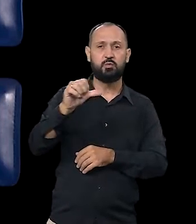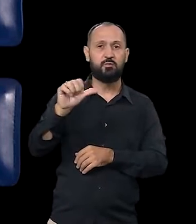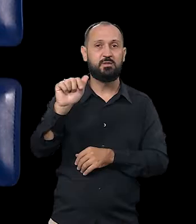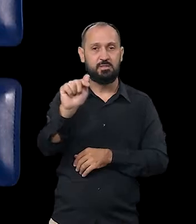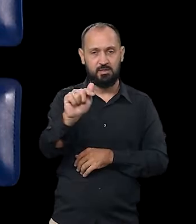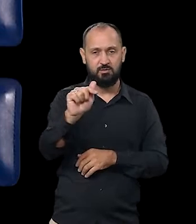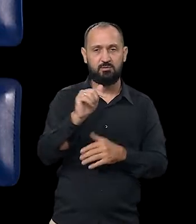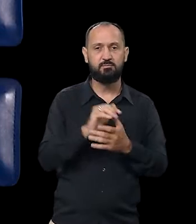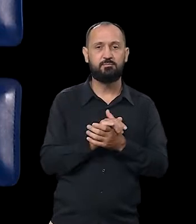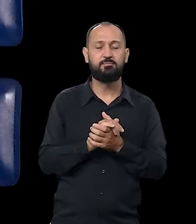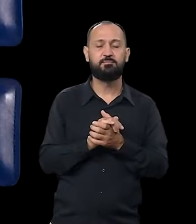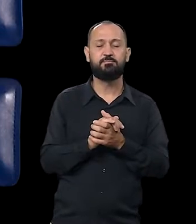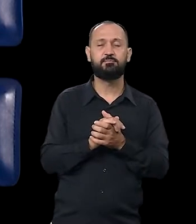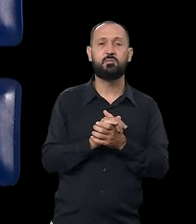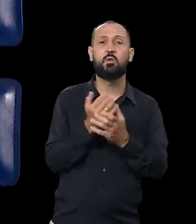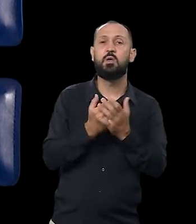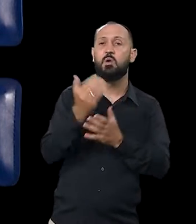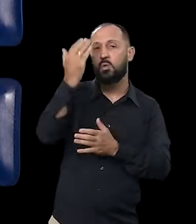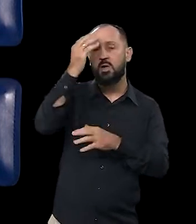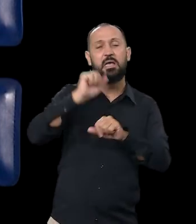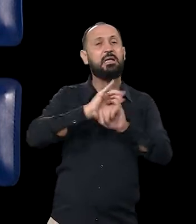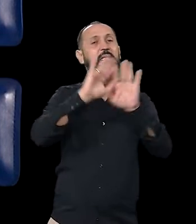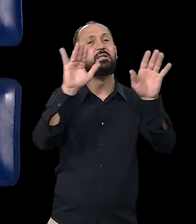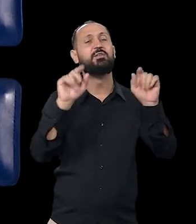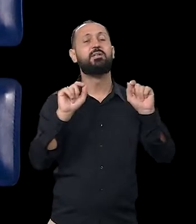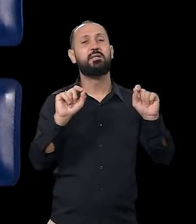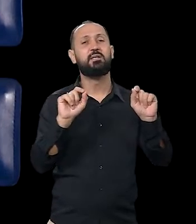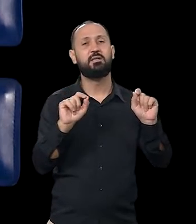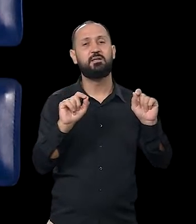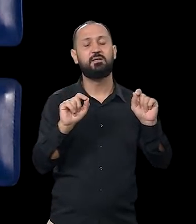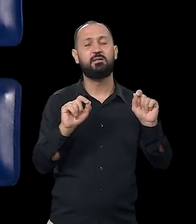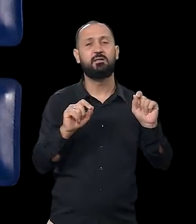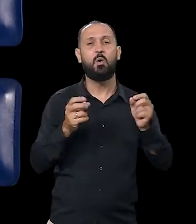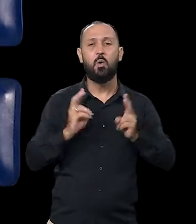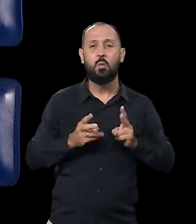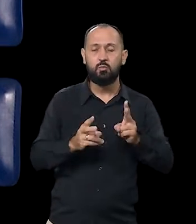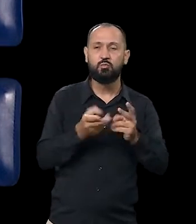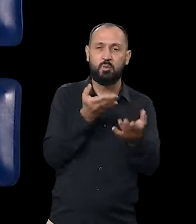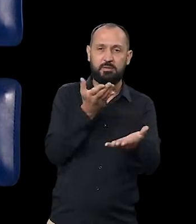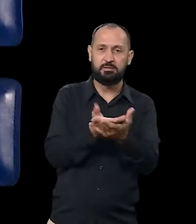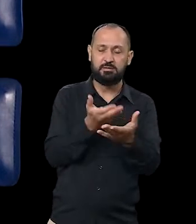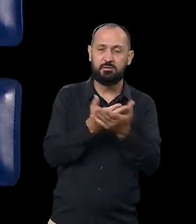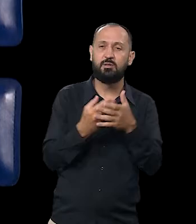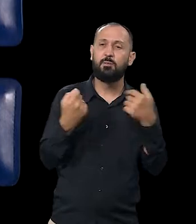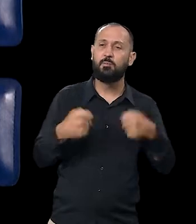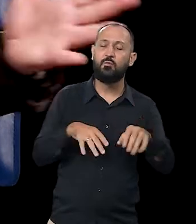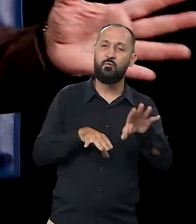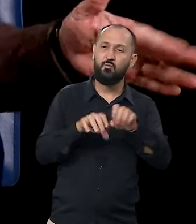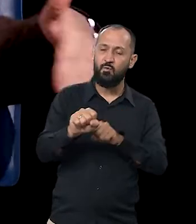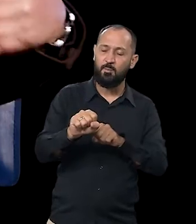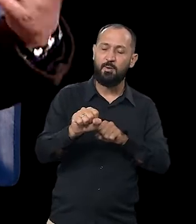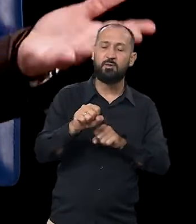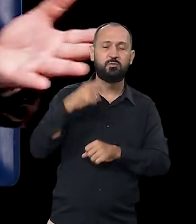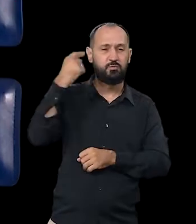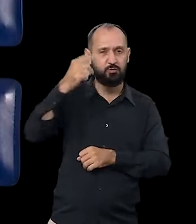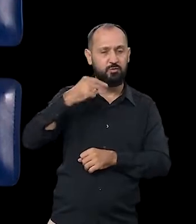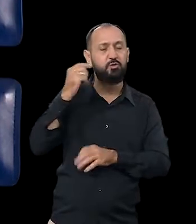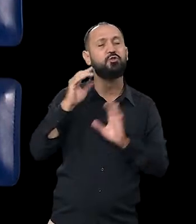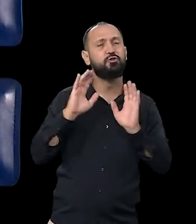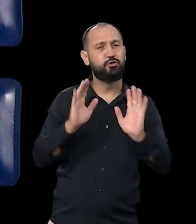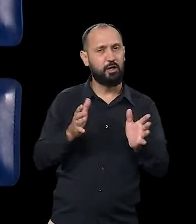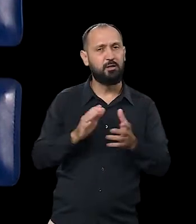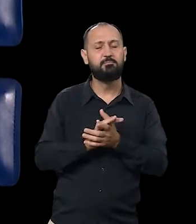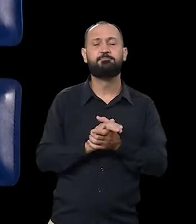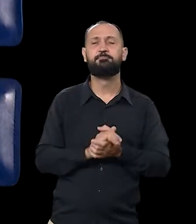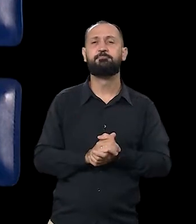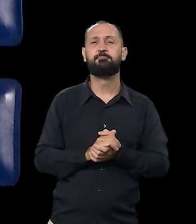1997 eu entendi que eu deveria continuar os meus estudos. Formado em Direito, graduado